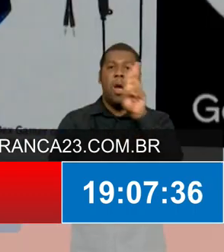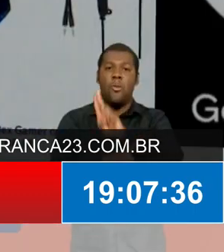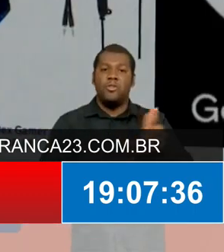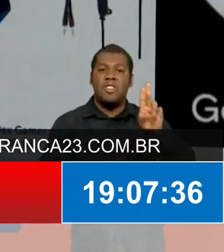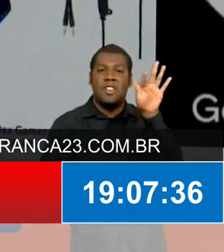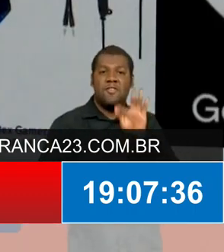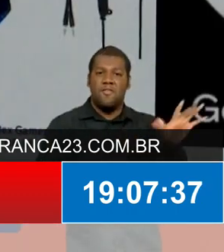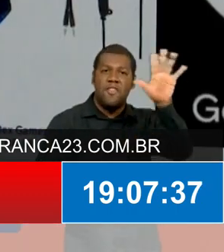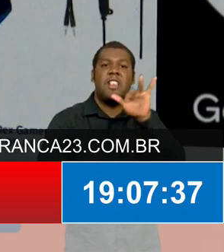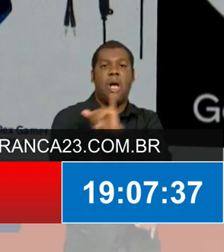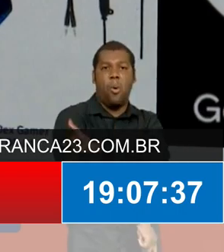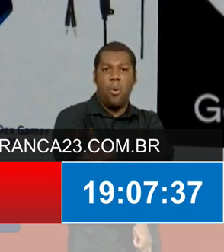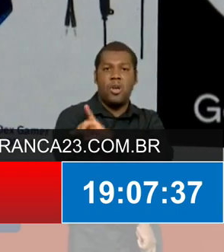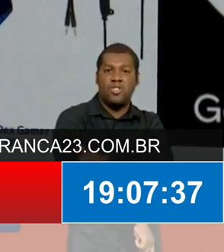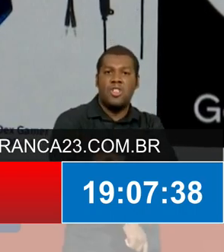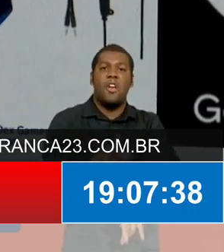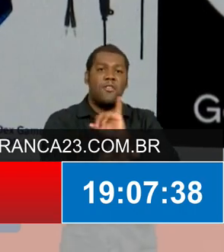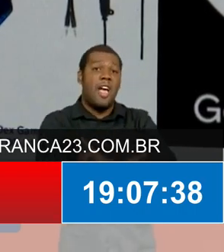Janeiro, dos mais de